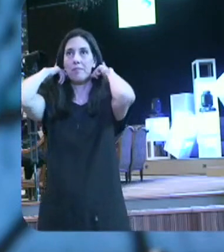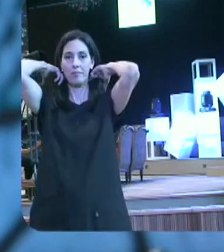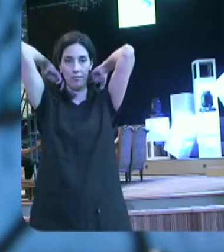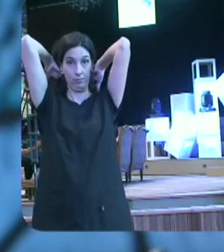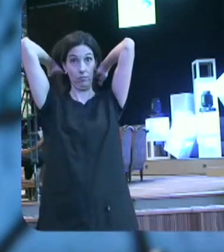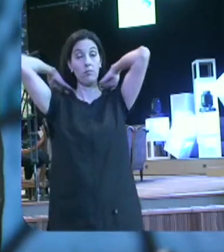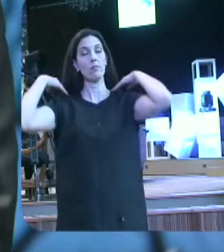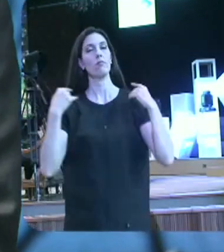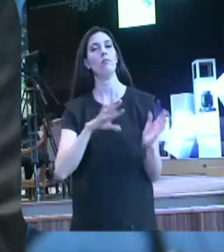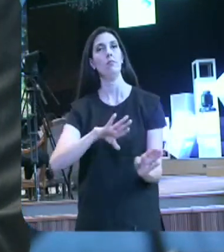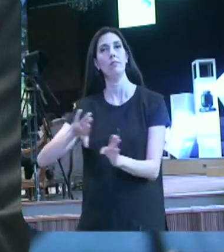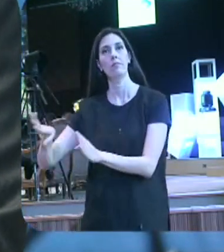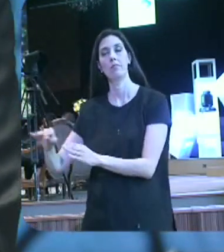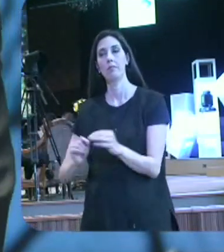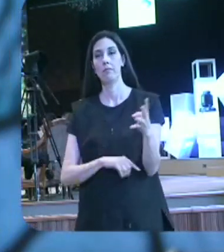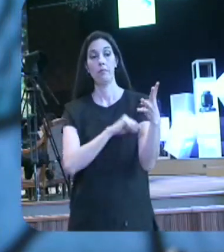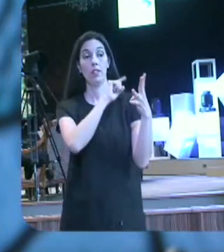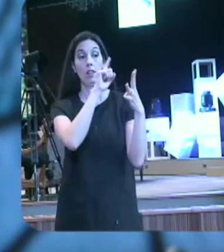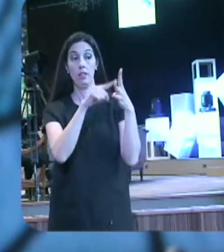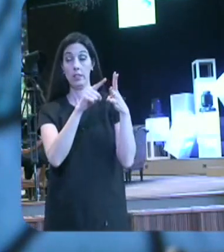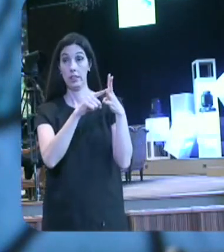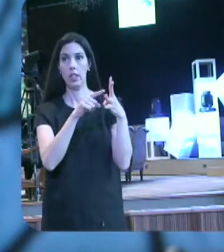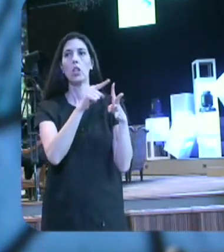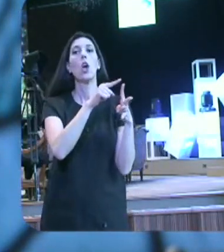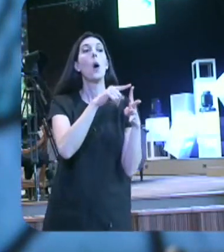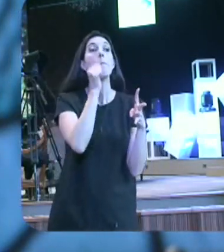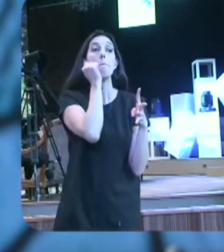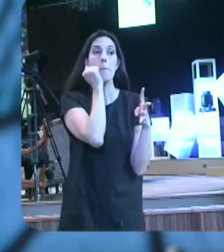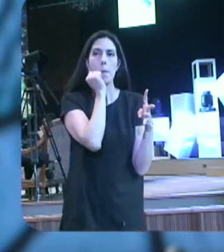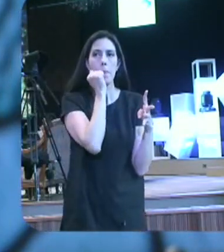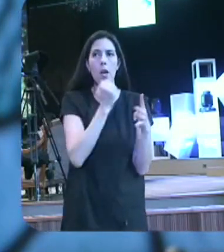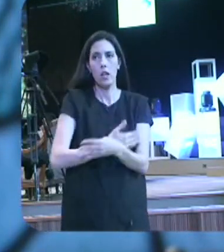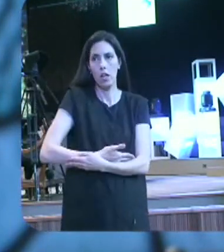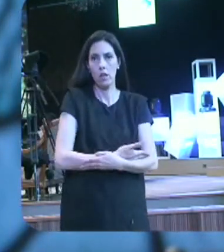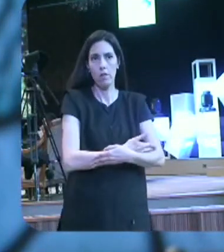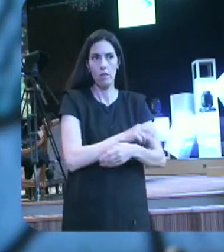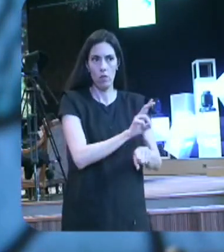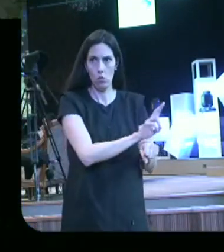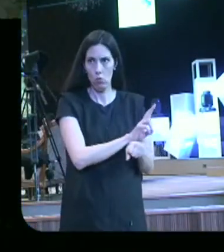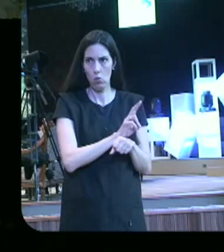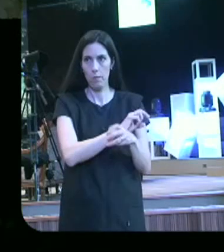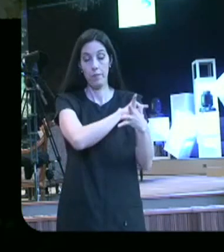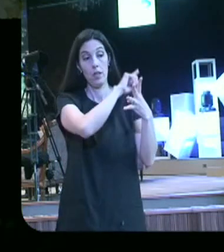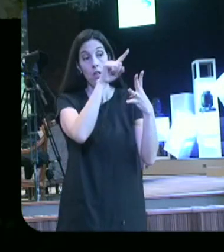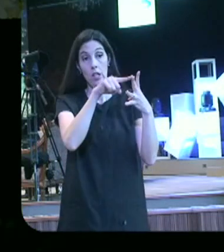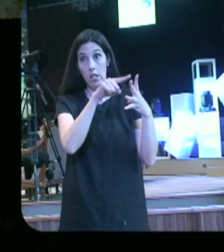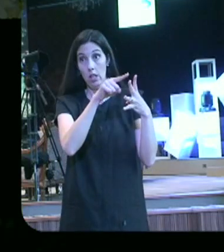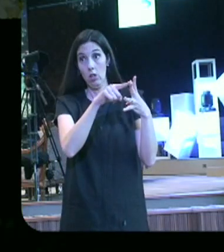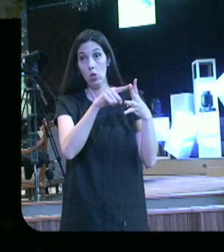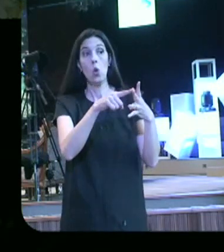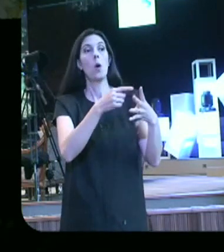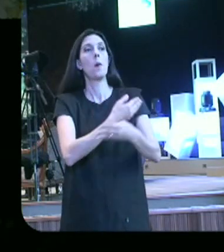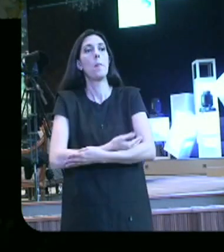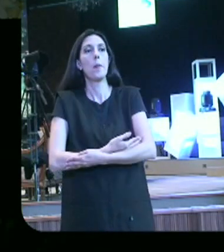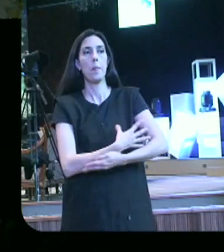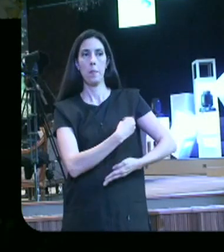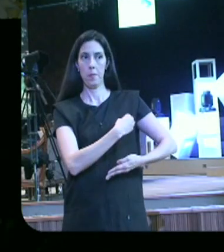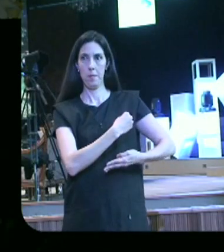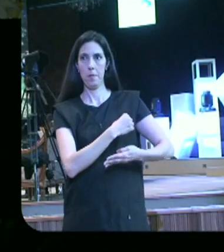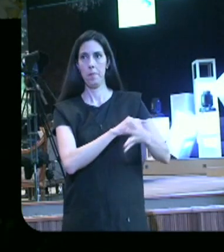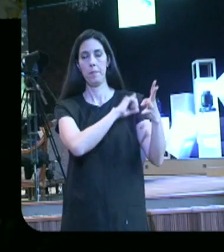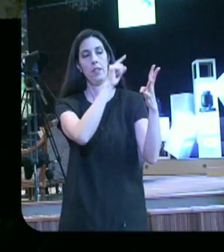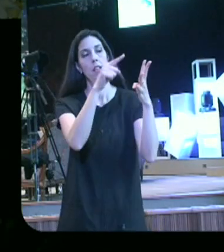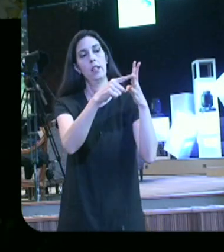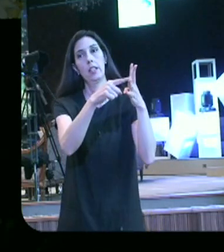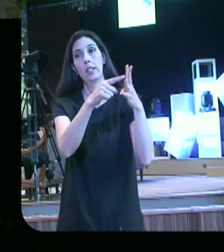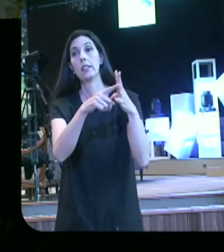A terceira figura usada por Deus para demonstrar o seu amor por nós é uma tatuagem na pele. É como se